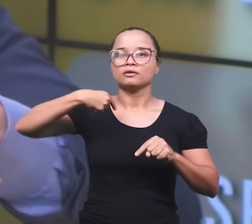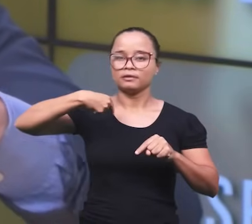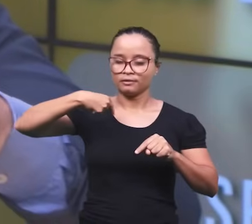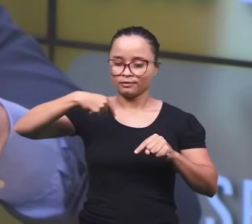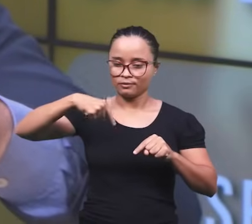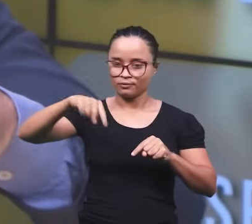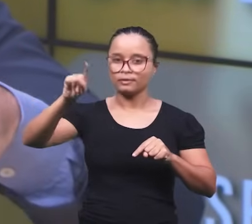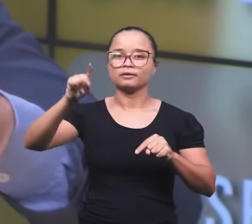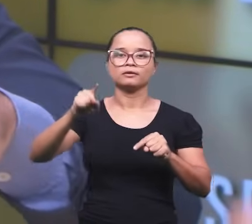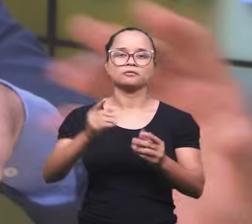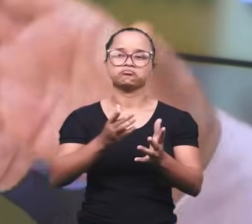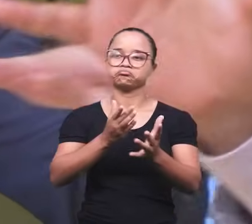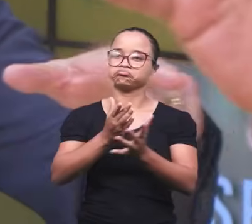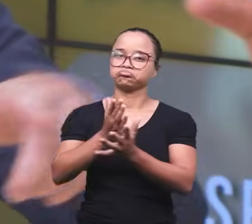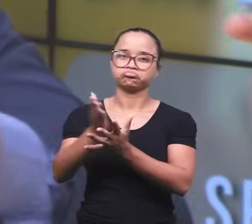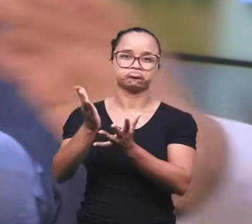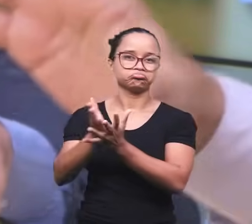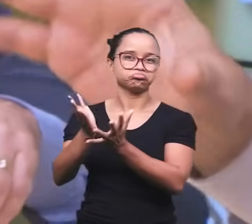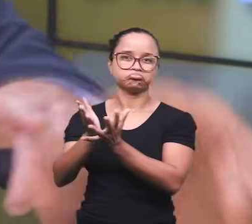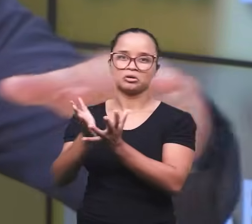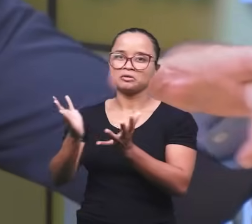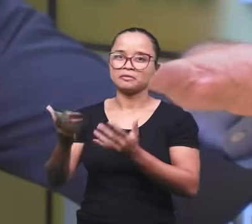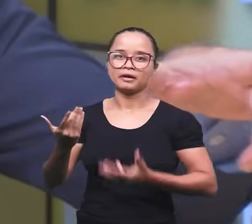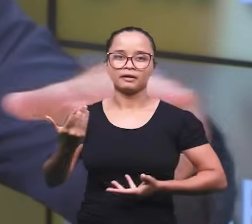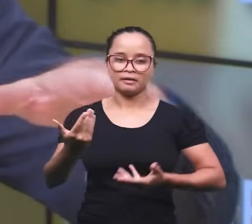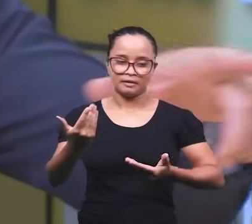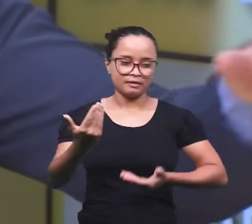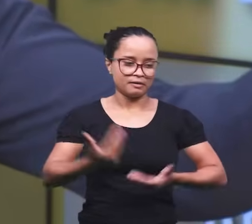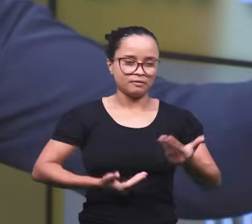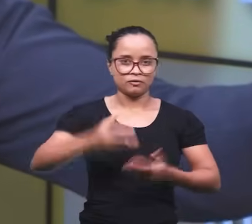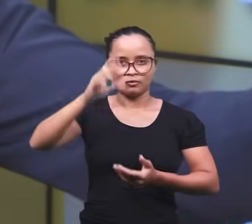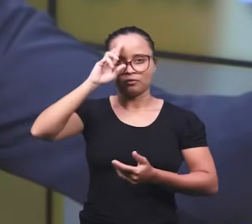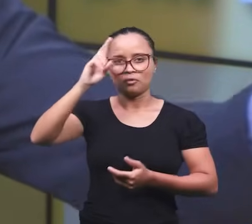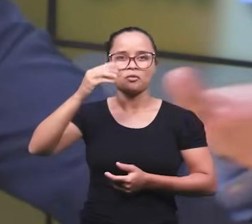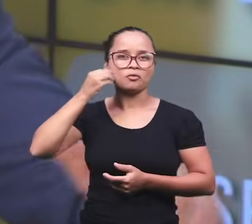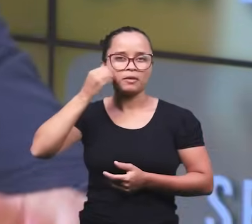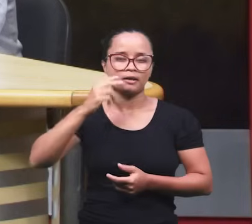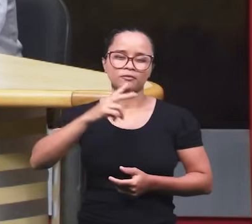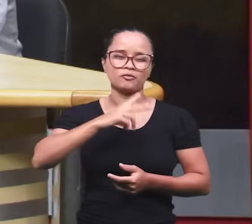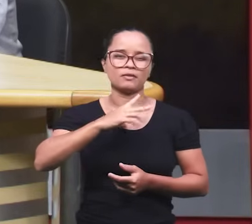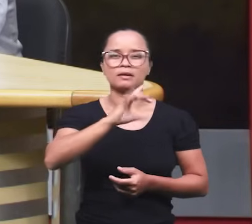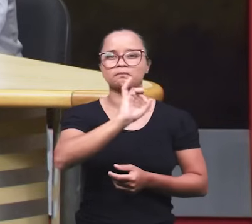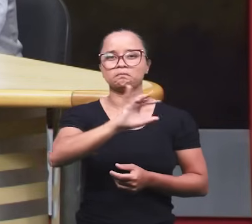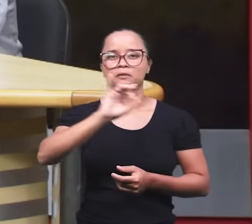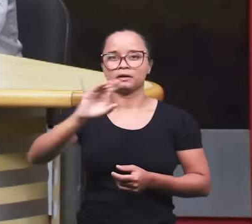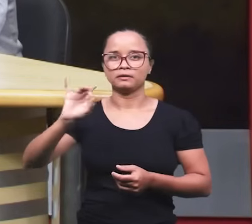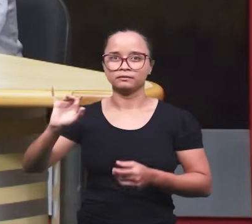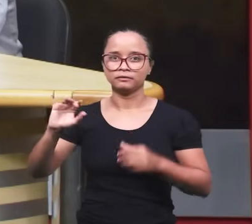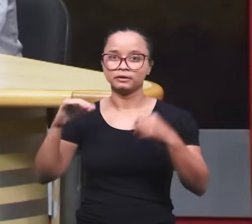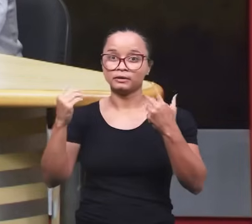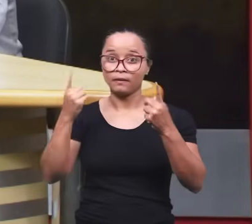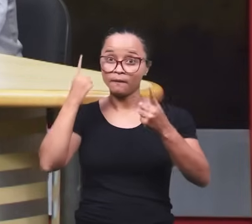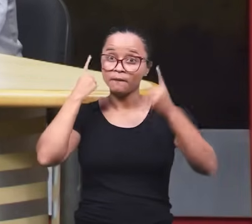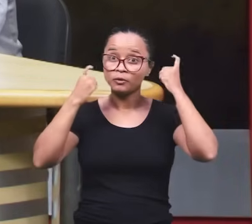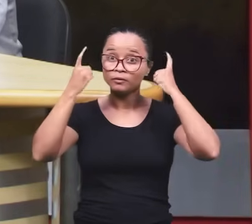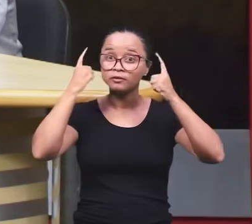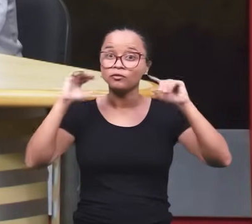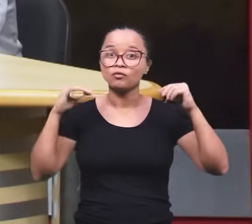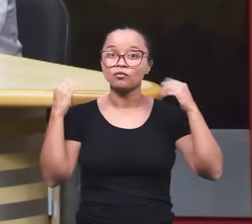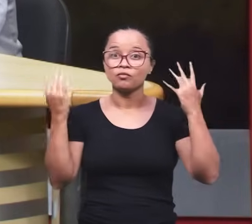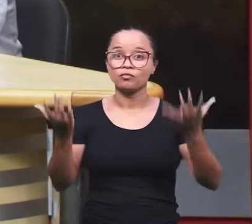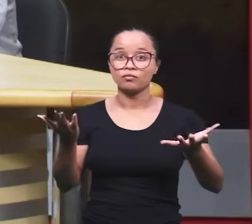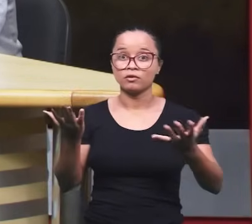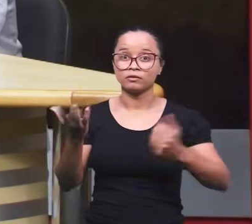para seguir o seu caminho viver as suas experiências a família deles né e Então qual que é a